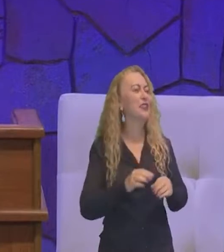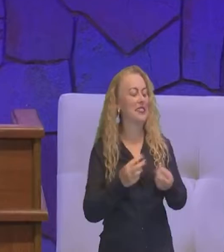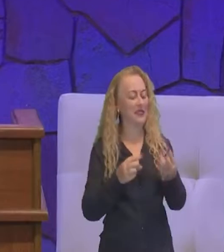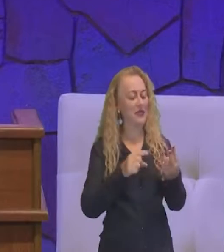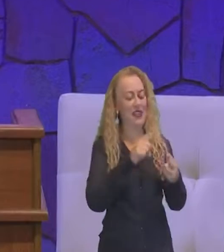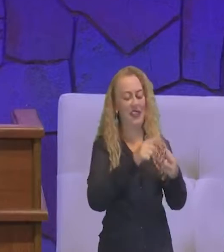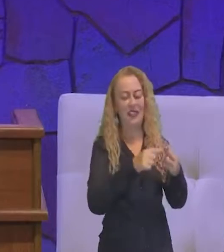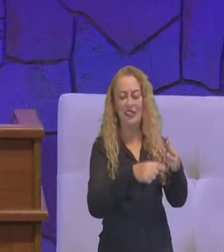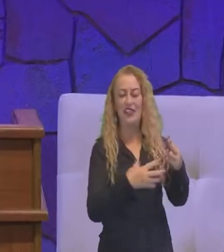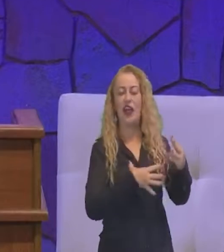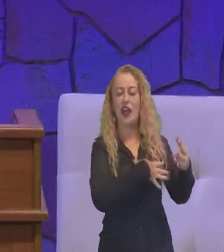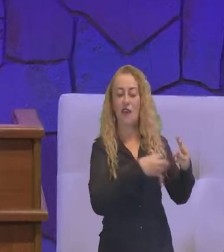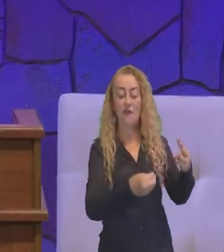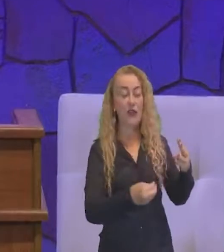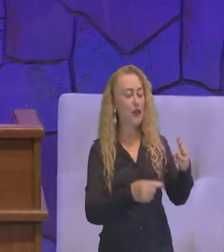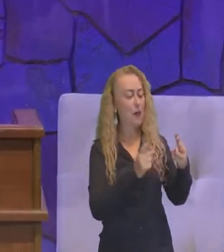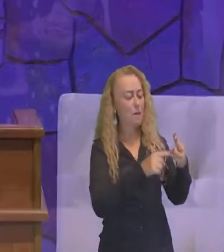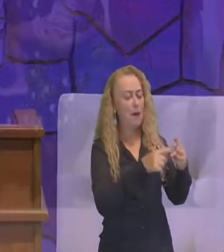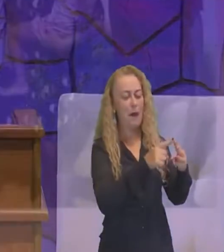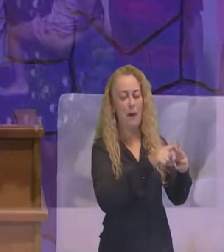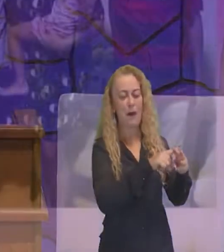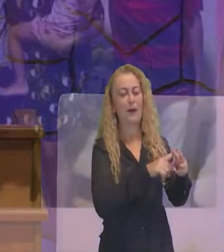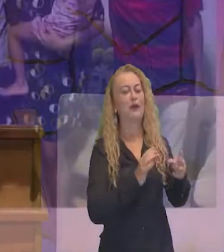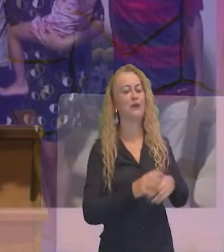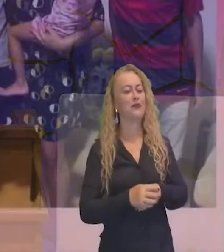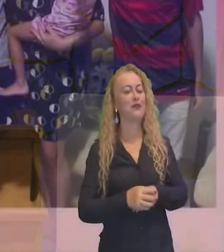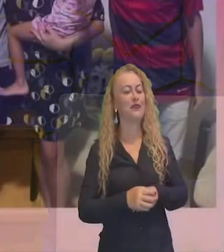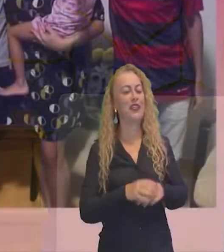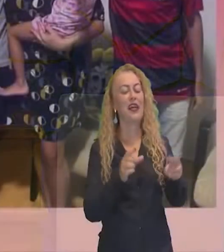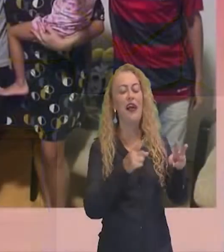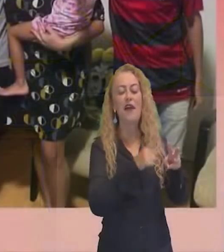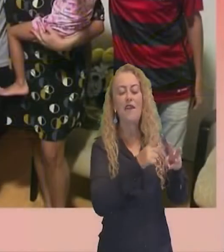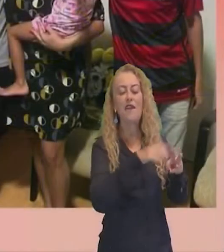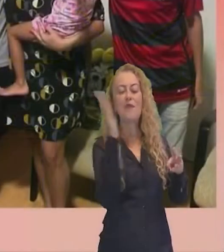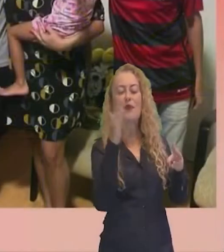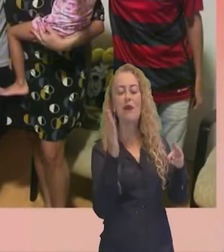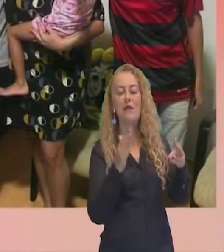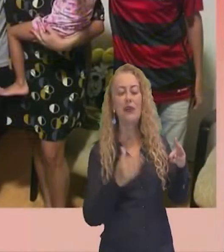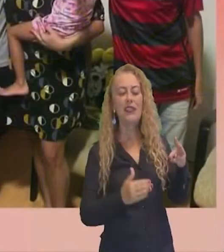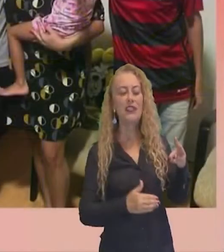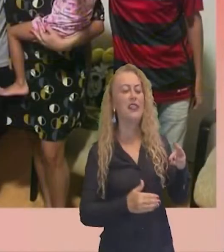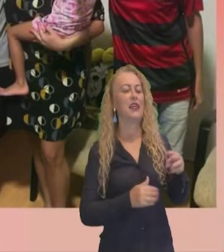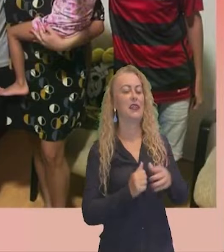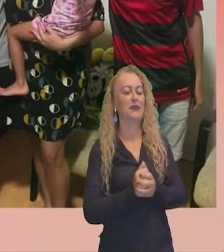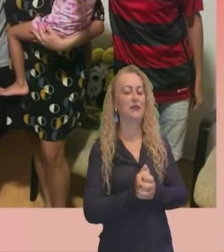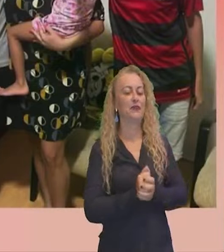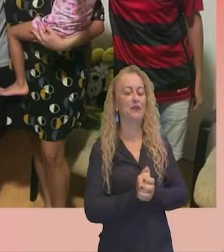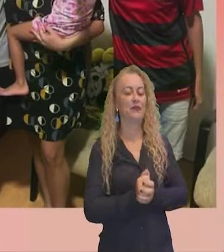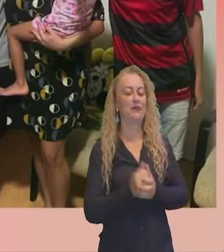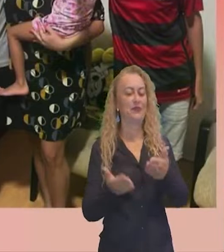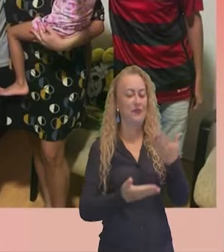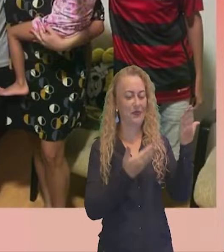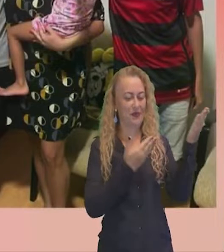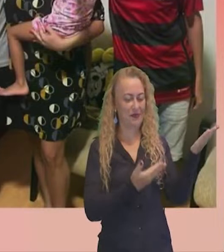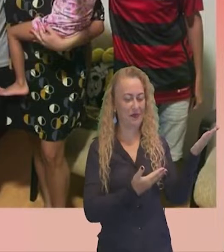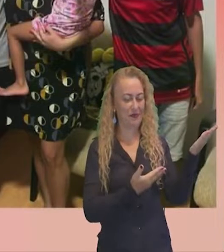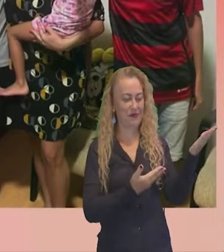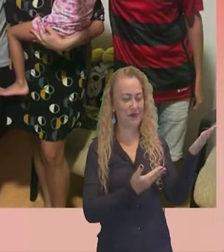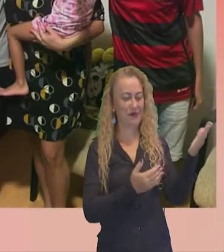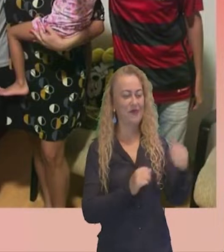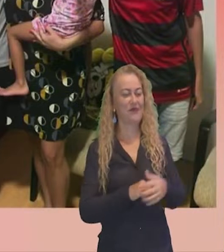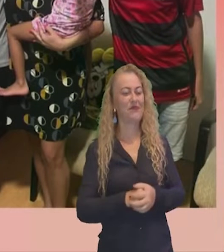Cadu, Theo e o Bento. Essa é a família brasileira, lá no Rio, Jefferson, Ana Raquel, nossa filha do meio,